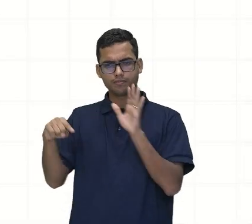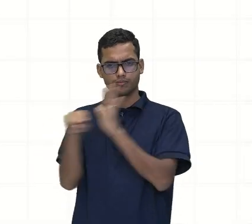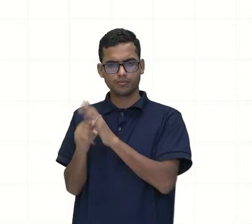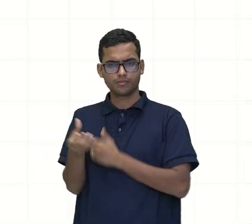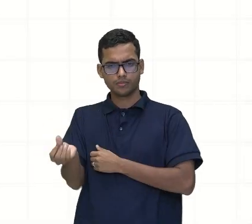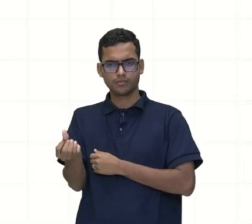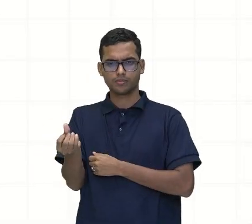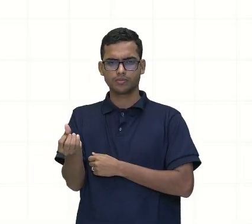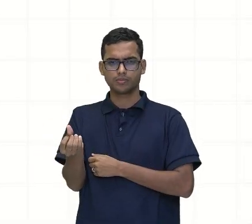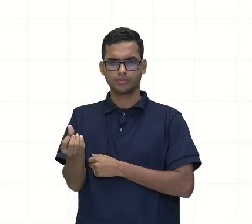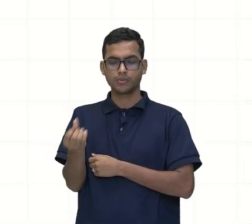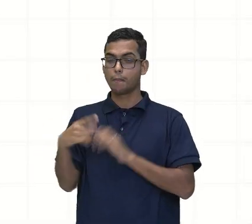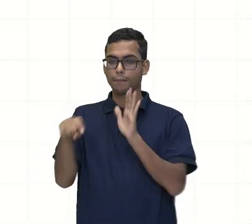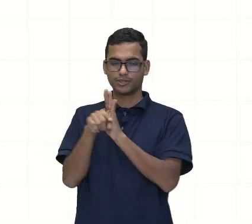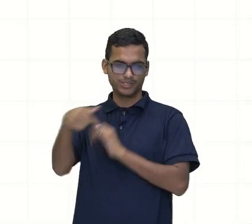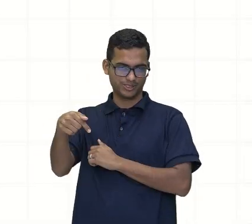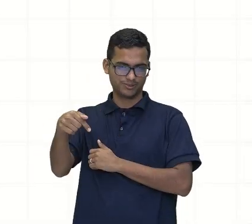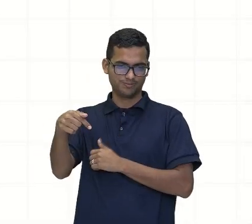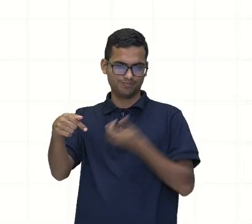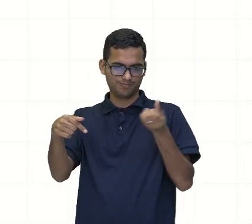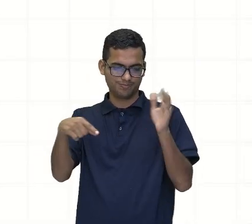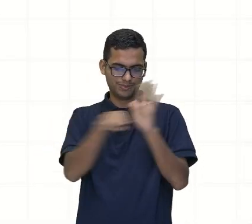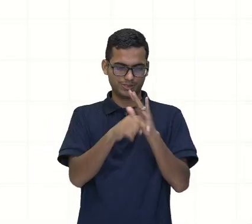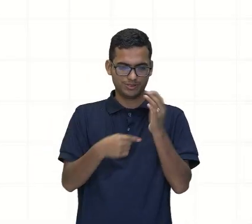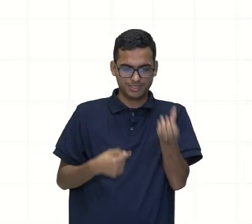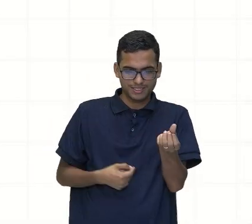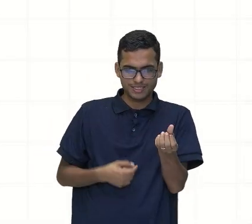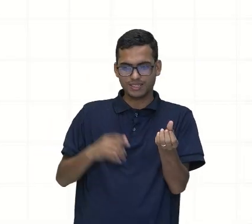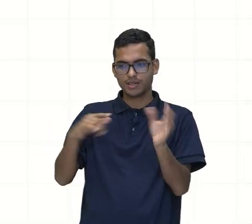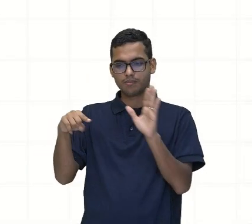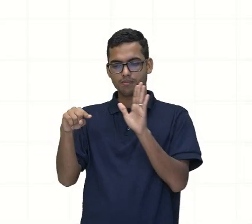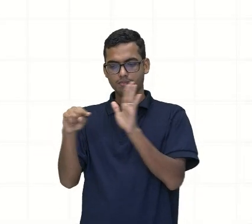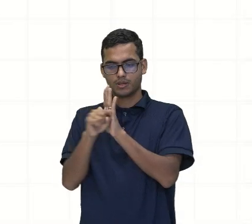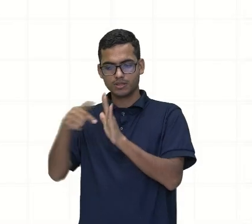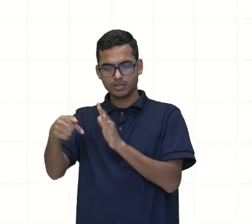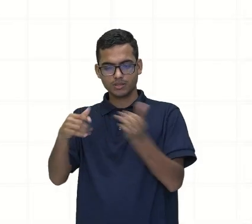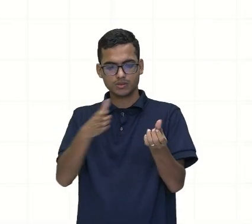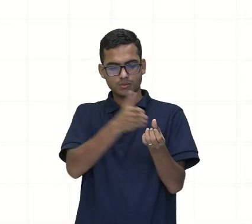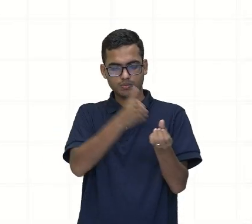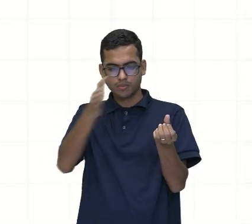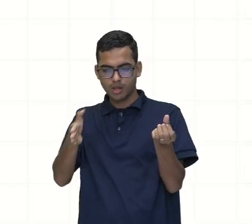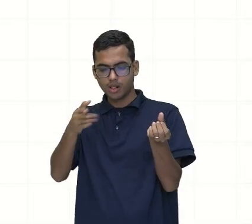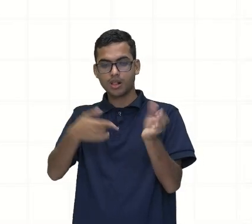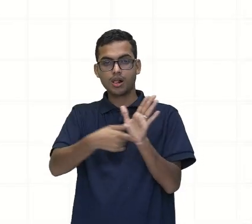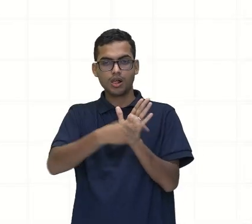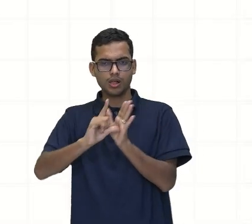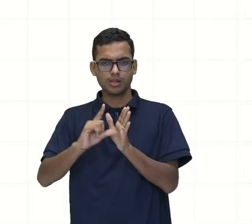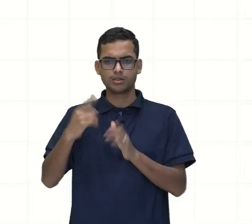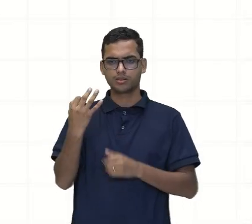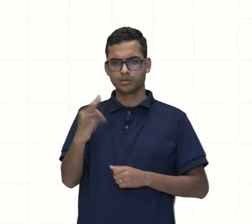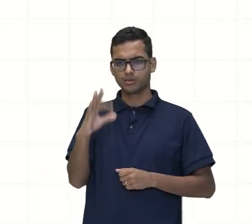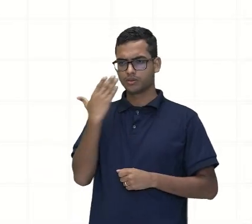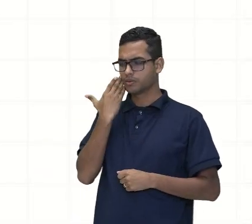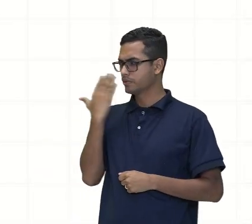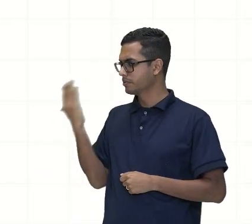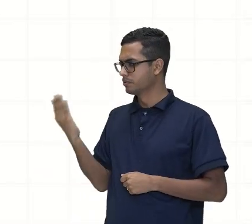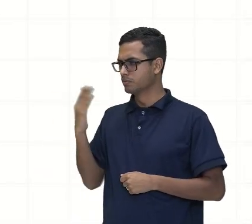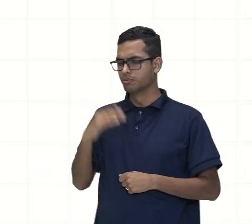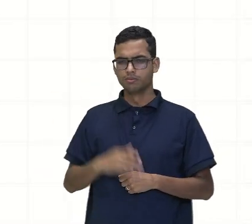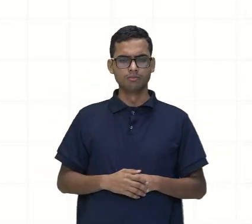É o menos 7. Então, o menos 7 é o antecessor do menos 6.